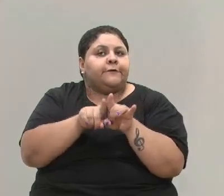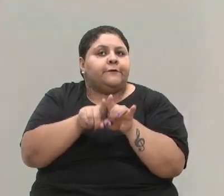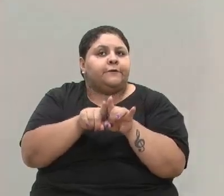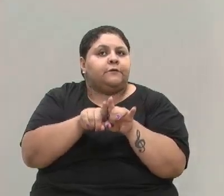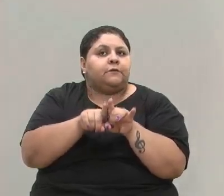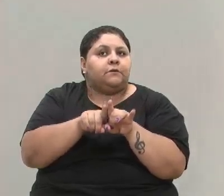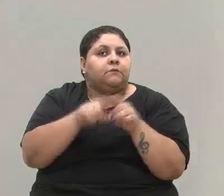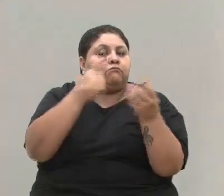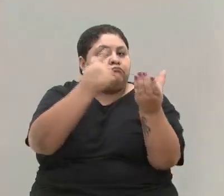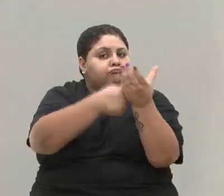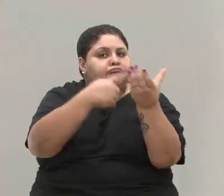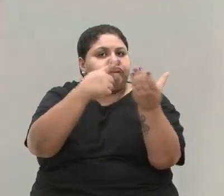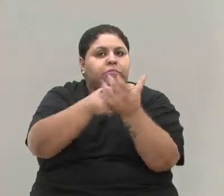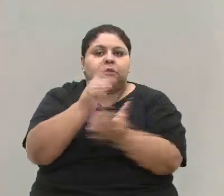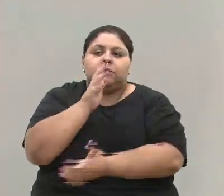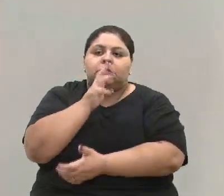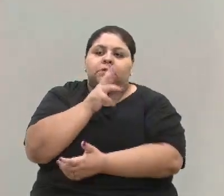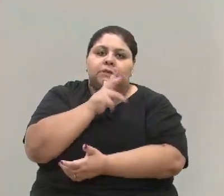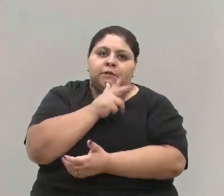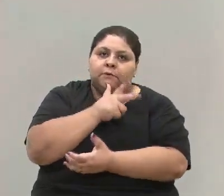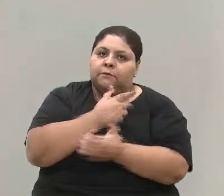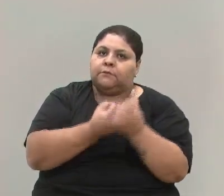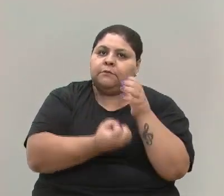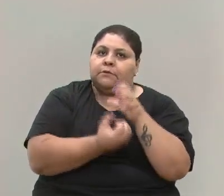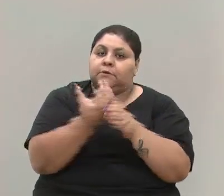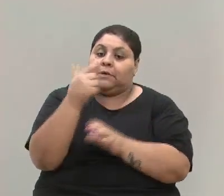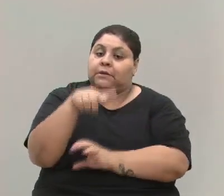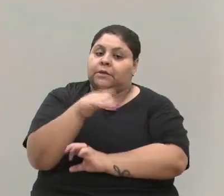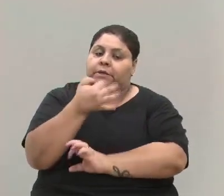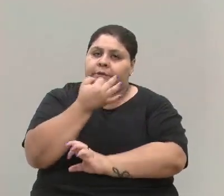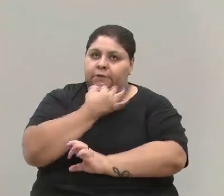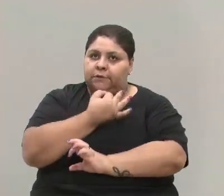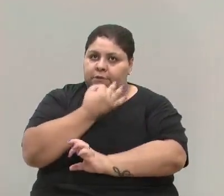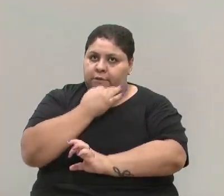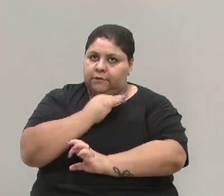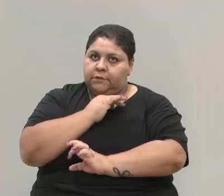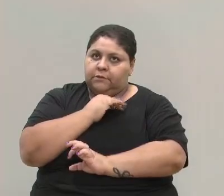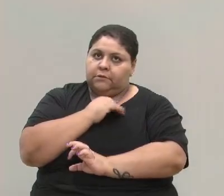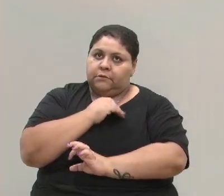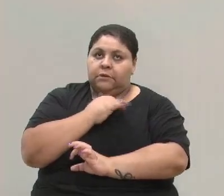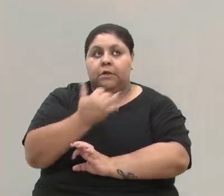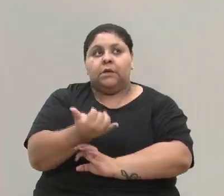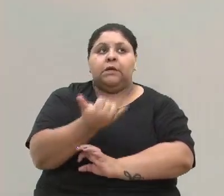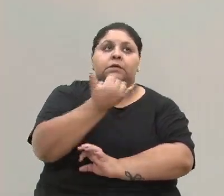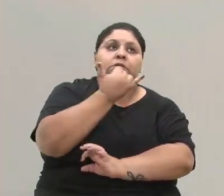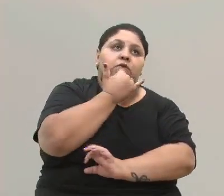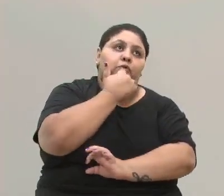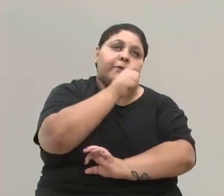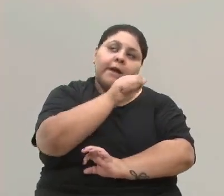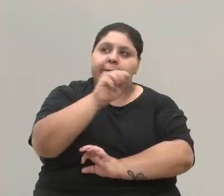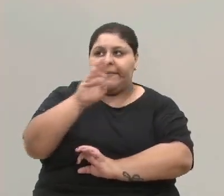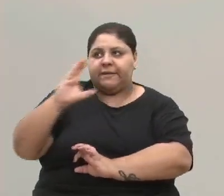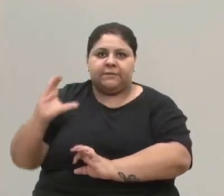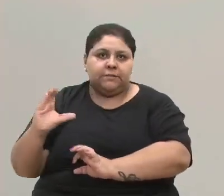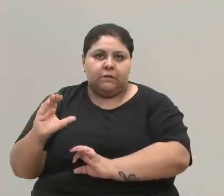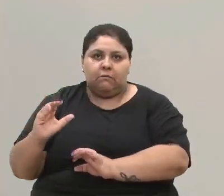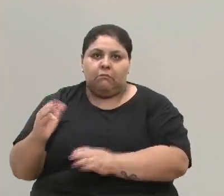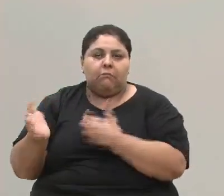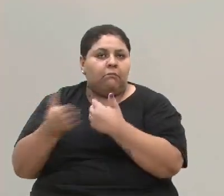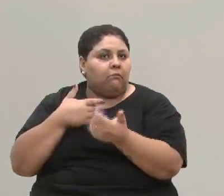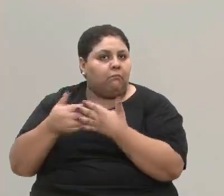está demorada a implantação aqui em Caxias. Ah, desculpa, é A, B ou C, não